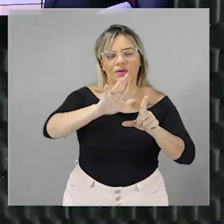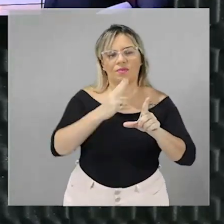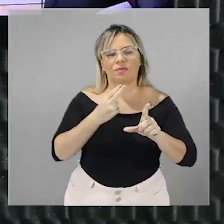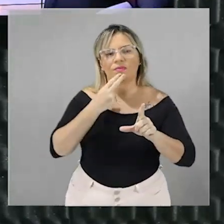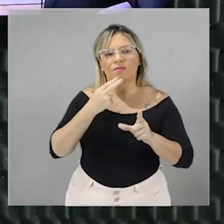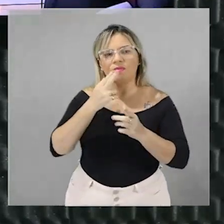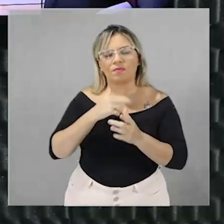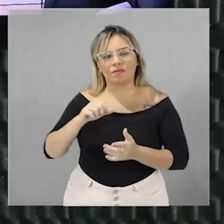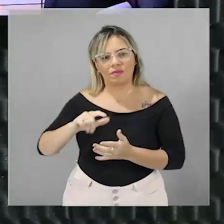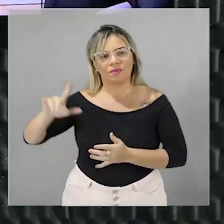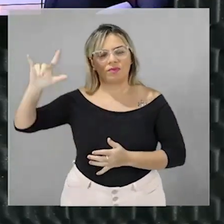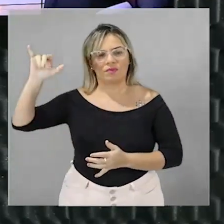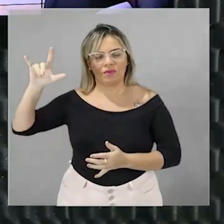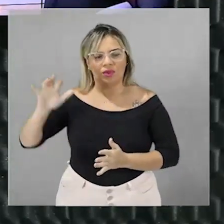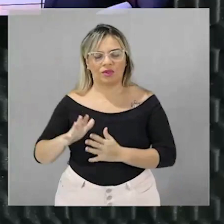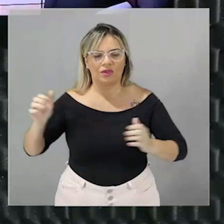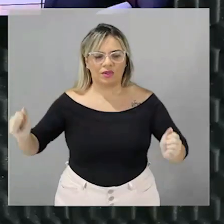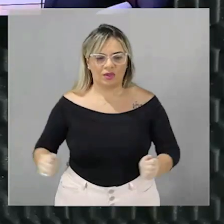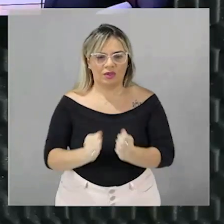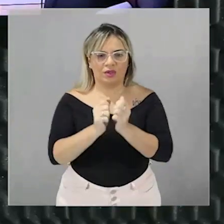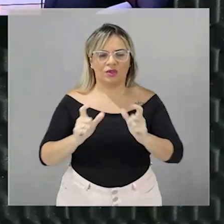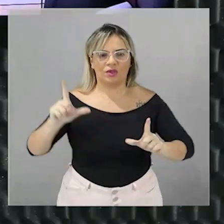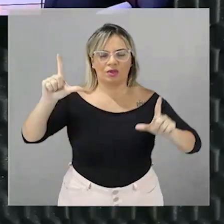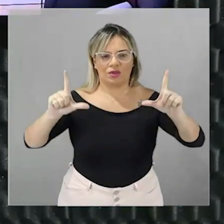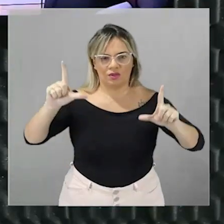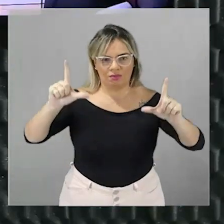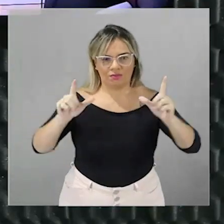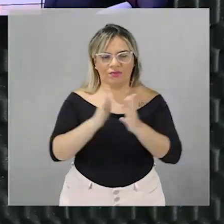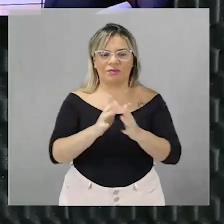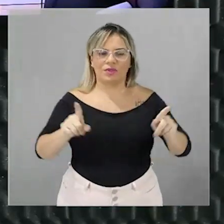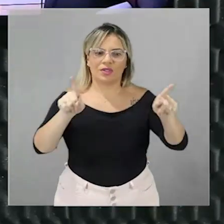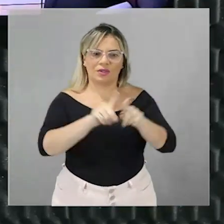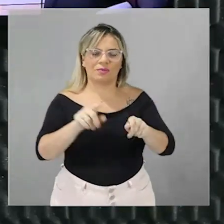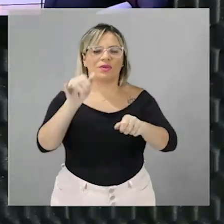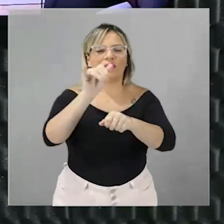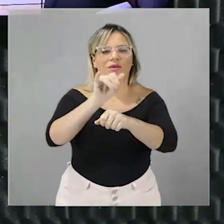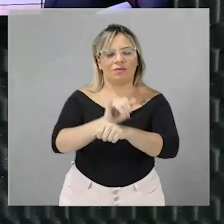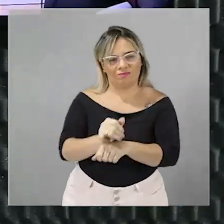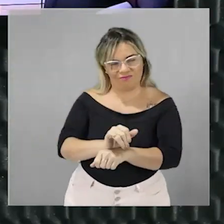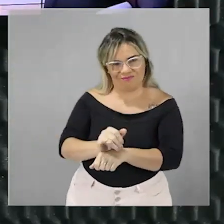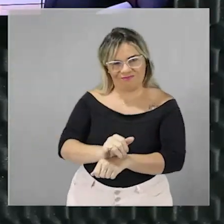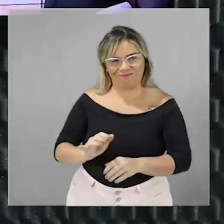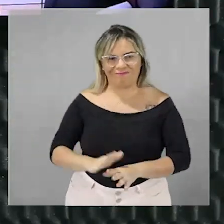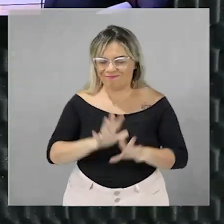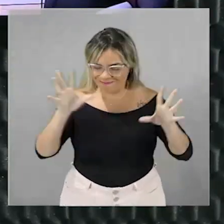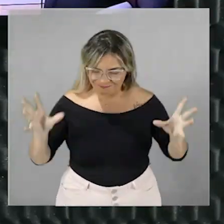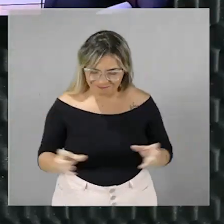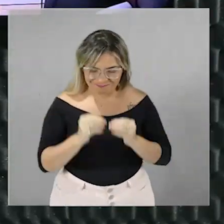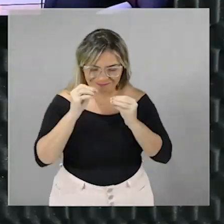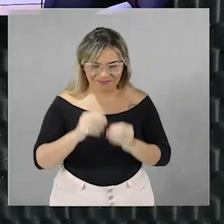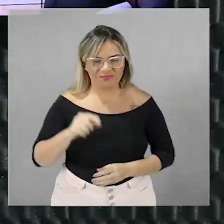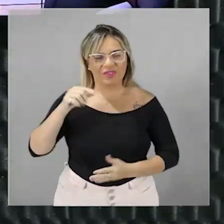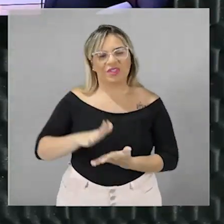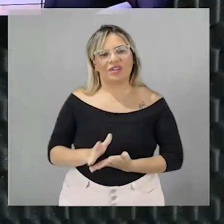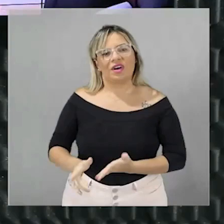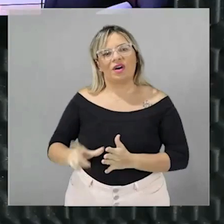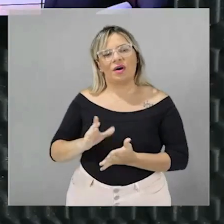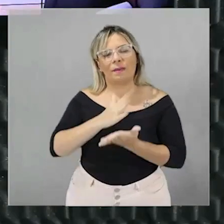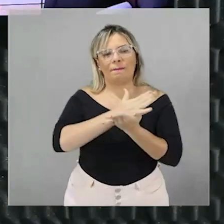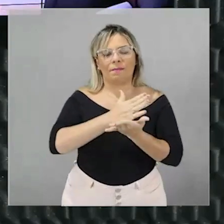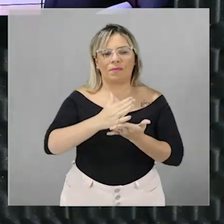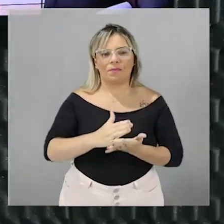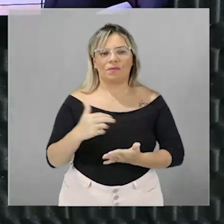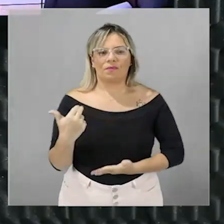Dias, no Instagram, acompanha a gente também na televisão e, claro, aí no YouTube. Fechou? Show de bola? Então, para a gente começar, né, com